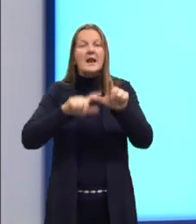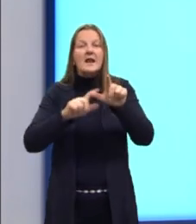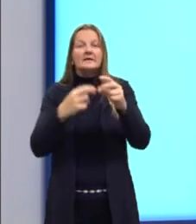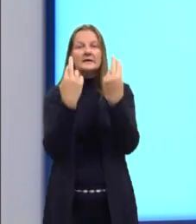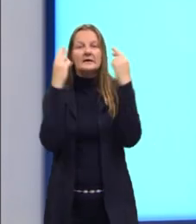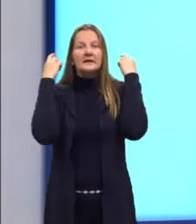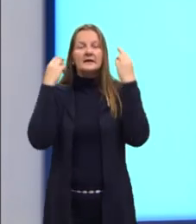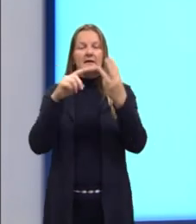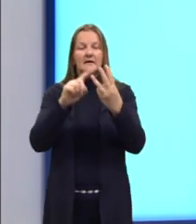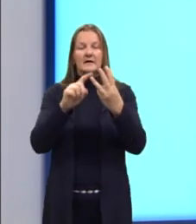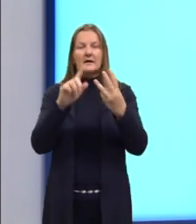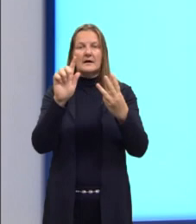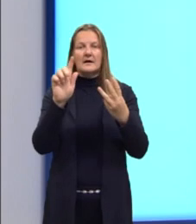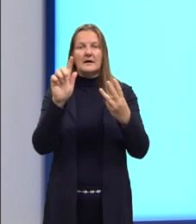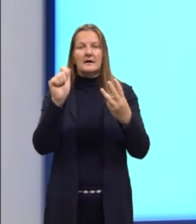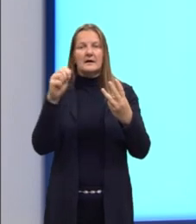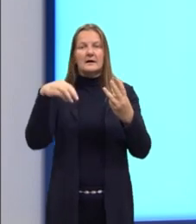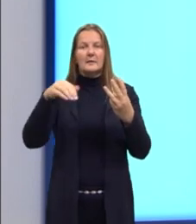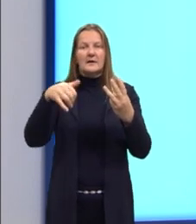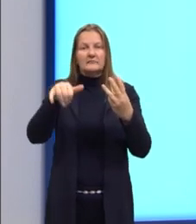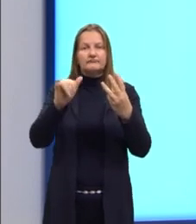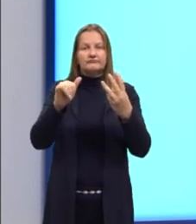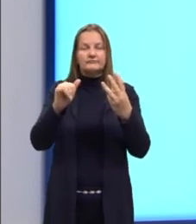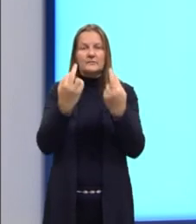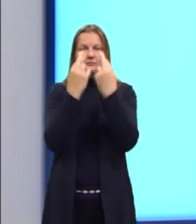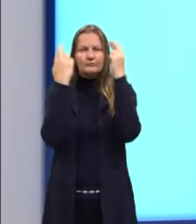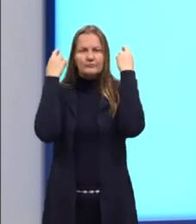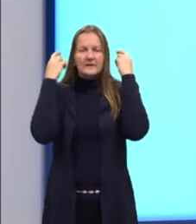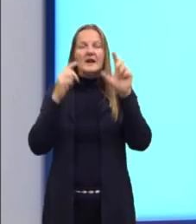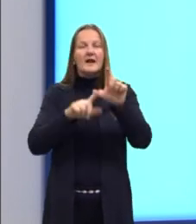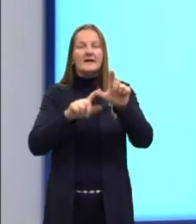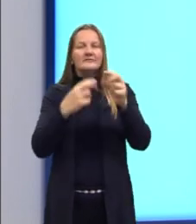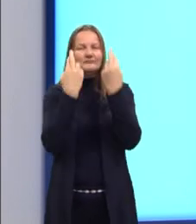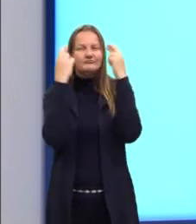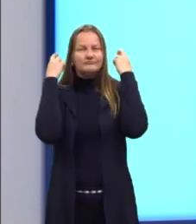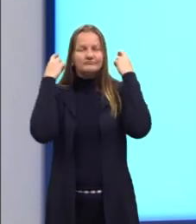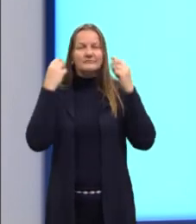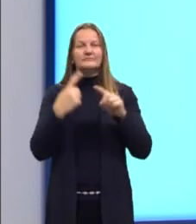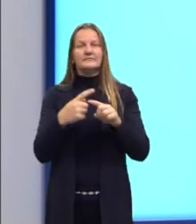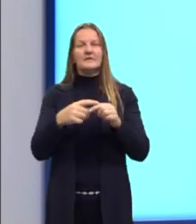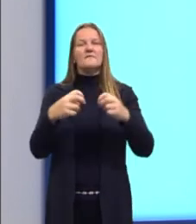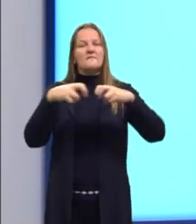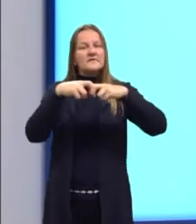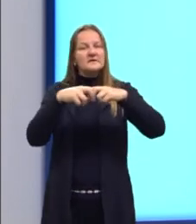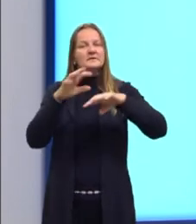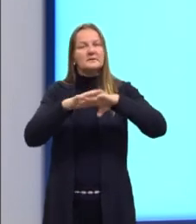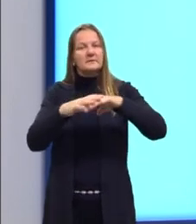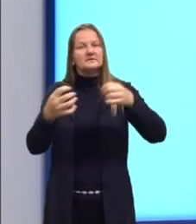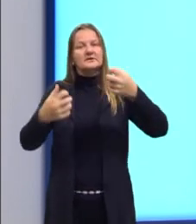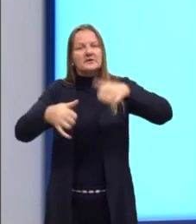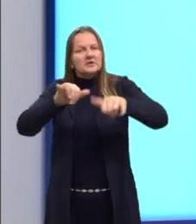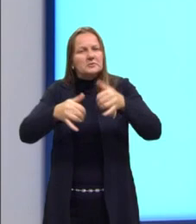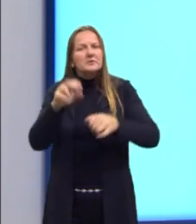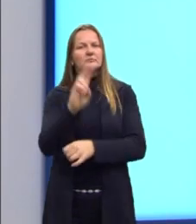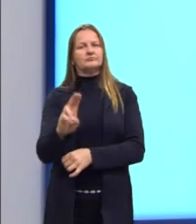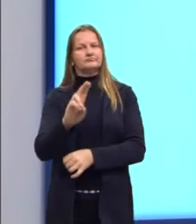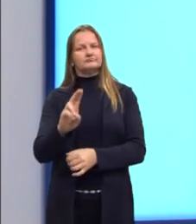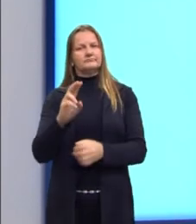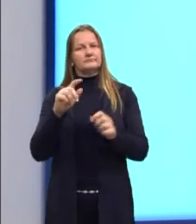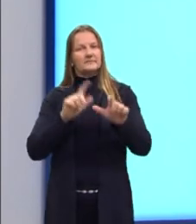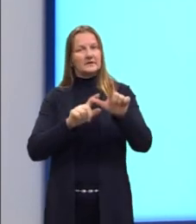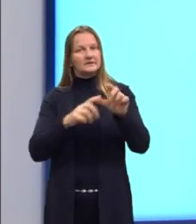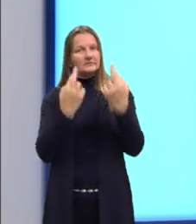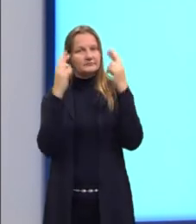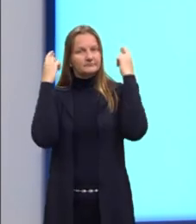gregas que a gente está acostumado a ver tanto em matemática quando tem Física na Química também eles são utilizados